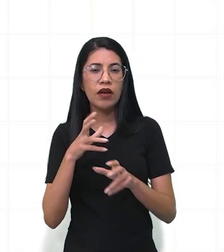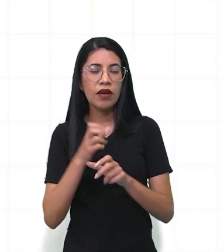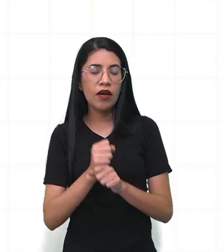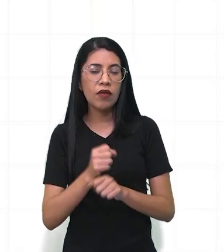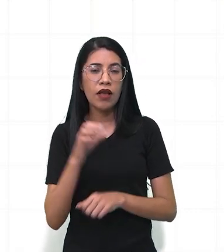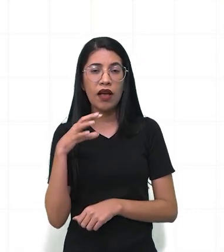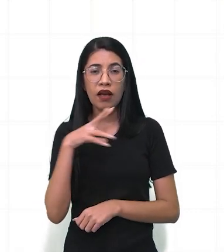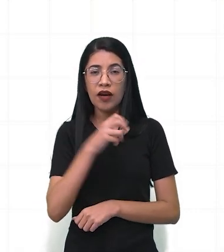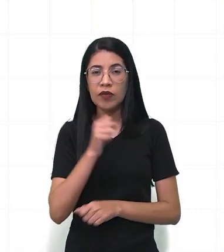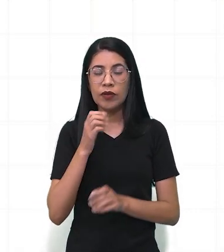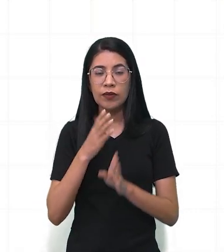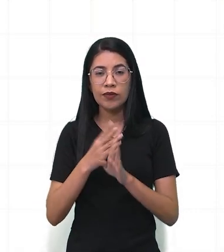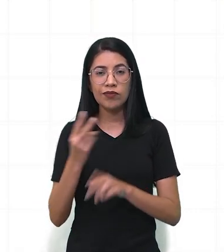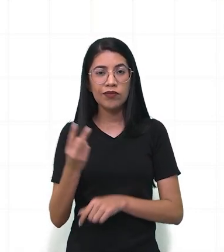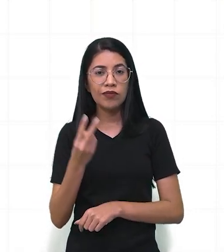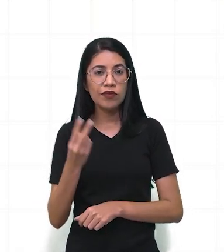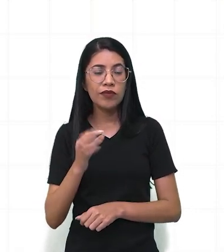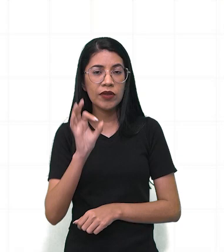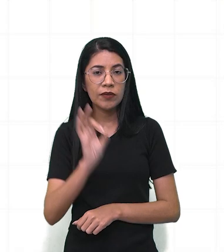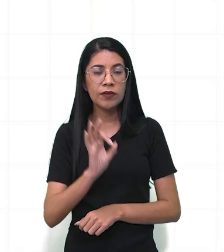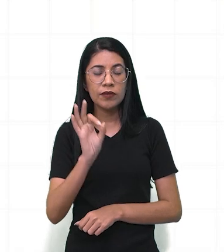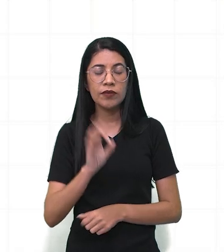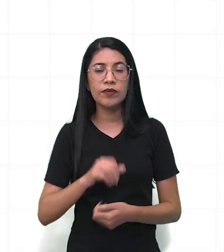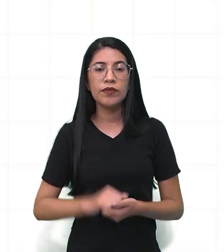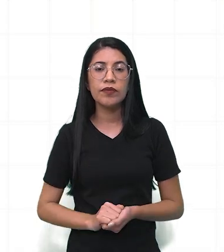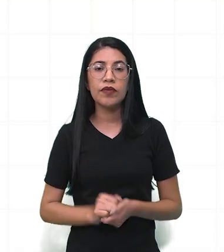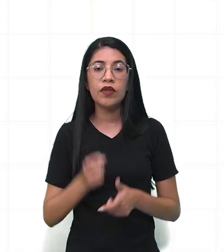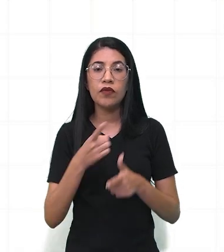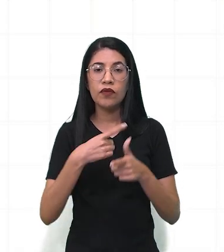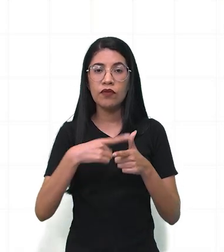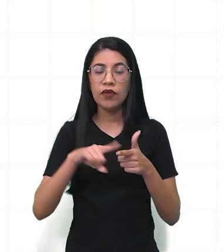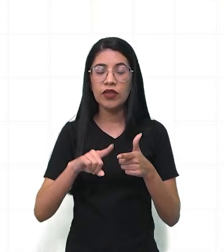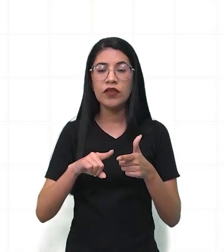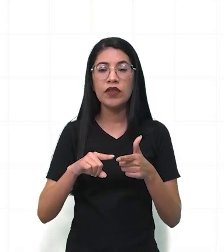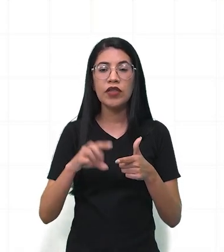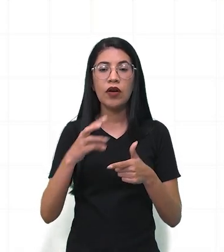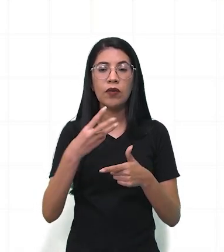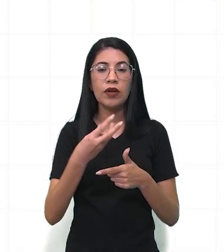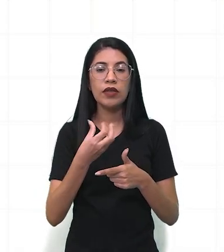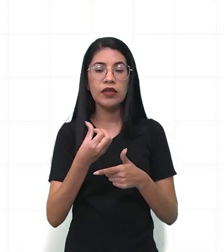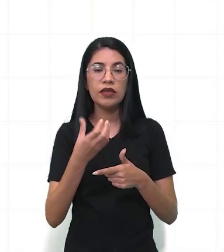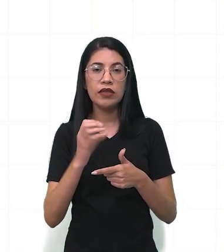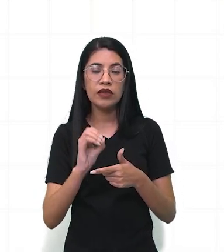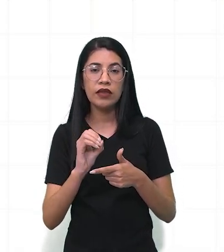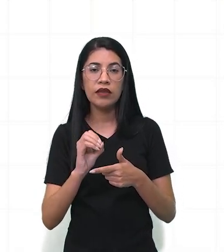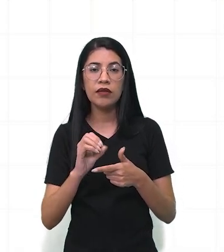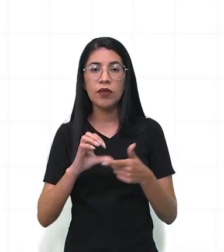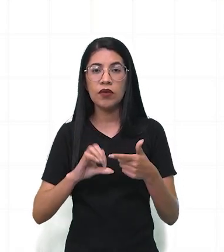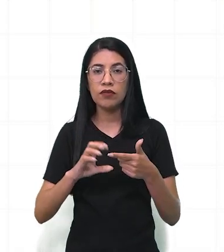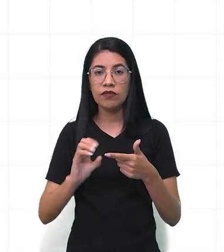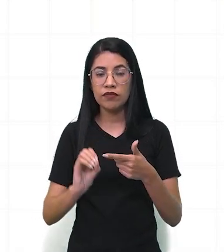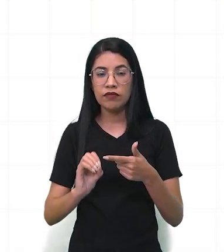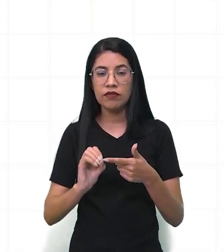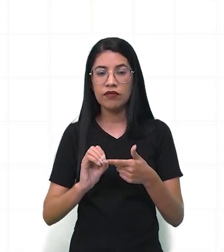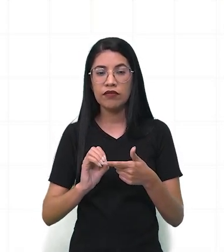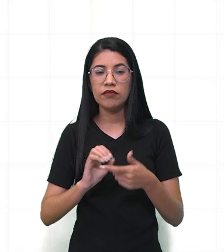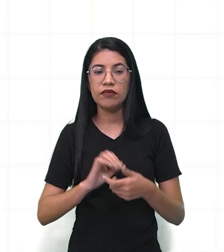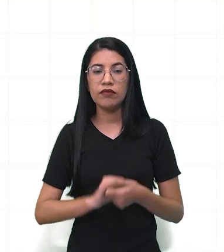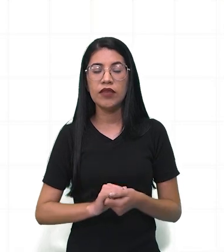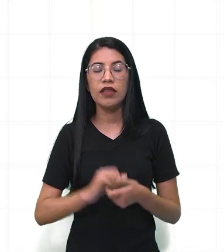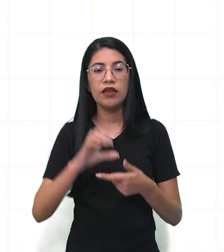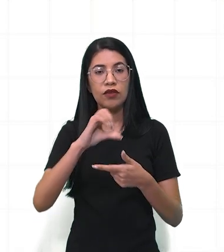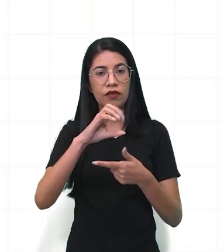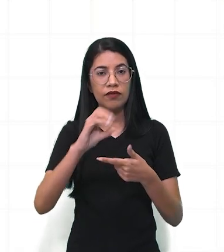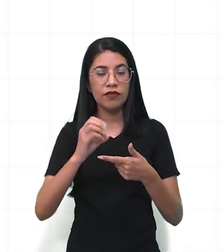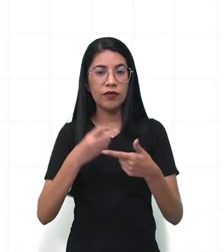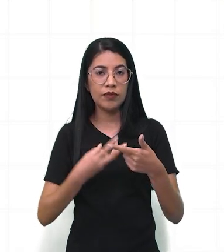porcentagem? Você vai dividir o valor que você está querendo pelo total. Essa é a forma mais rápida. Foi o exemplo da sala de aula, que já eu vou